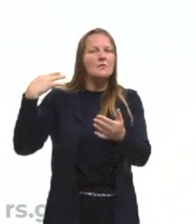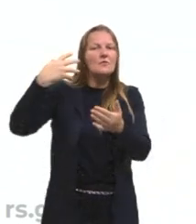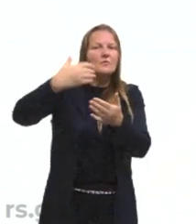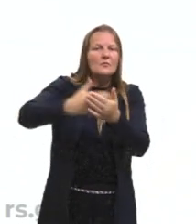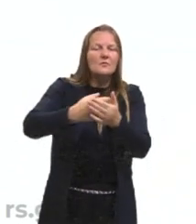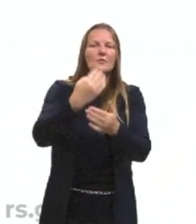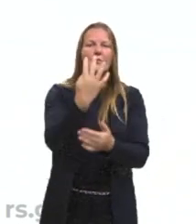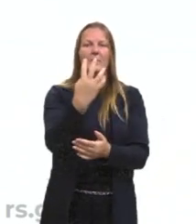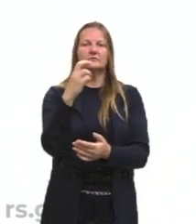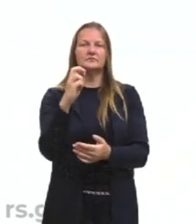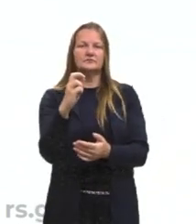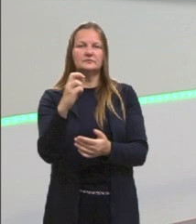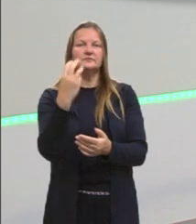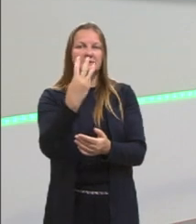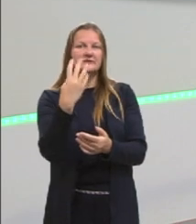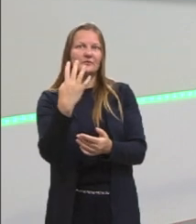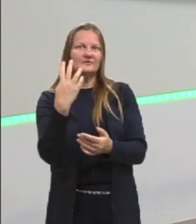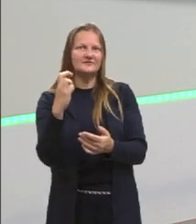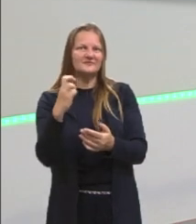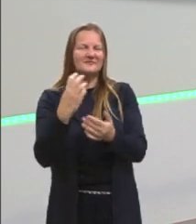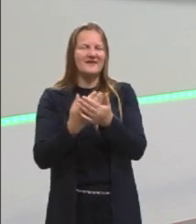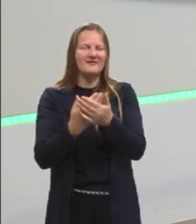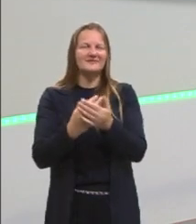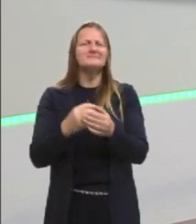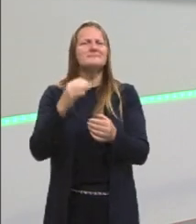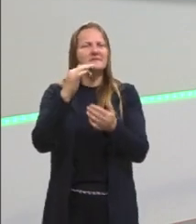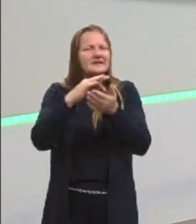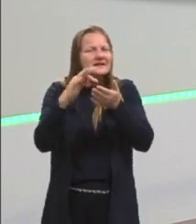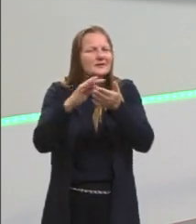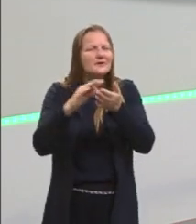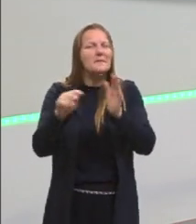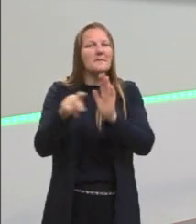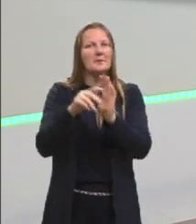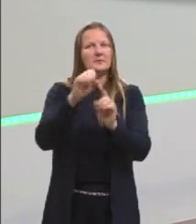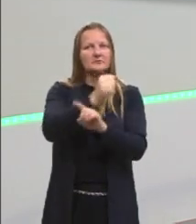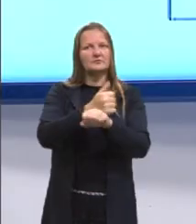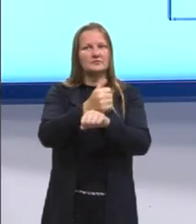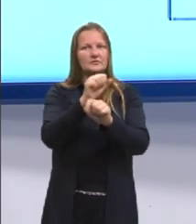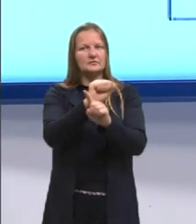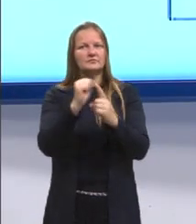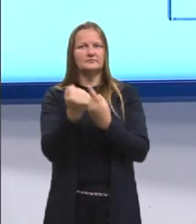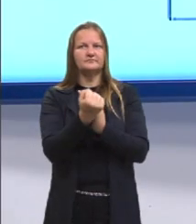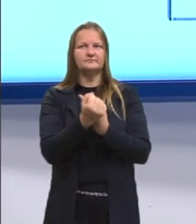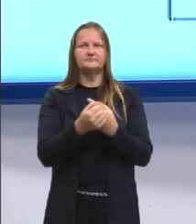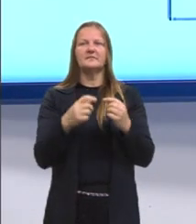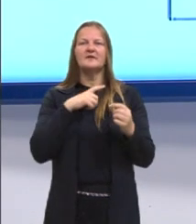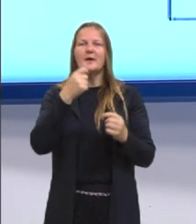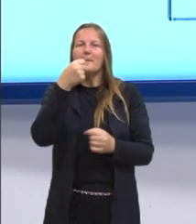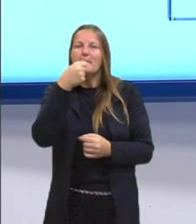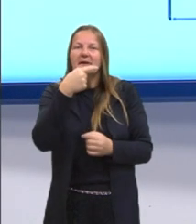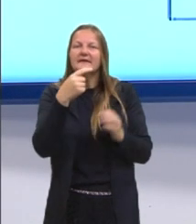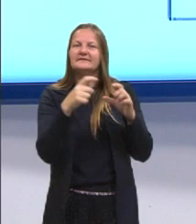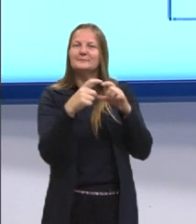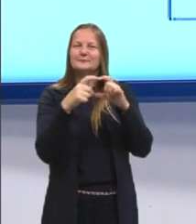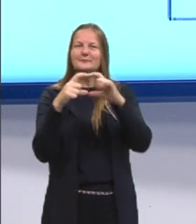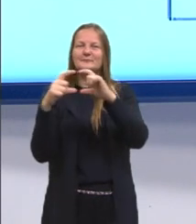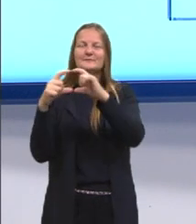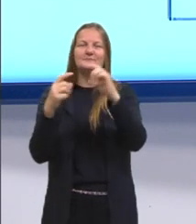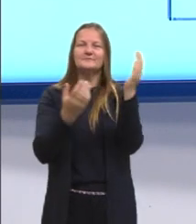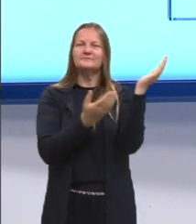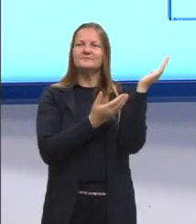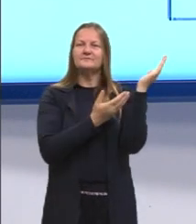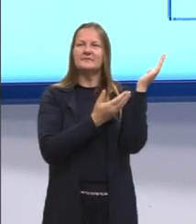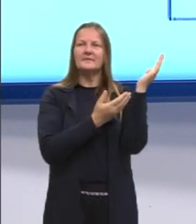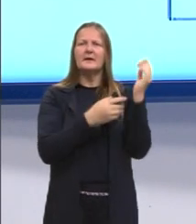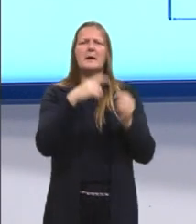vai ter essas essas teorias esses teóricos falando sobre isso né Aqui tem uma tem uma charge que fala né mãe quero fazer